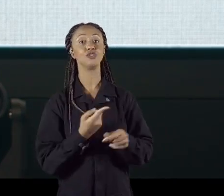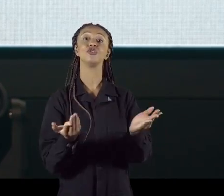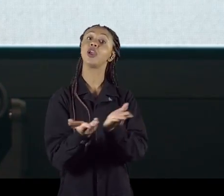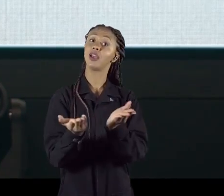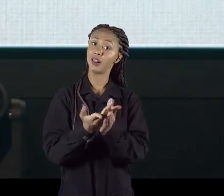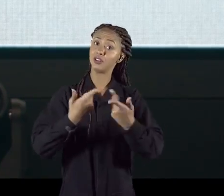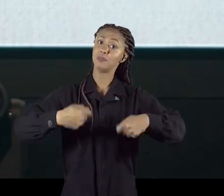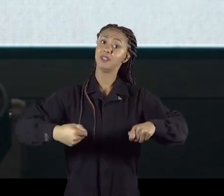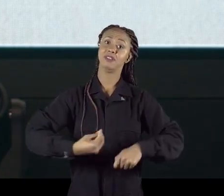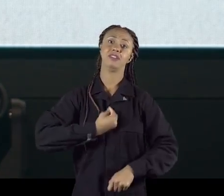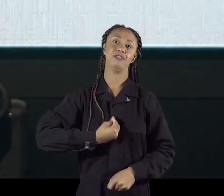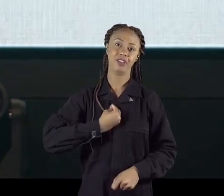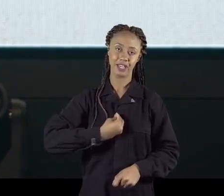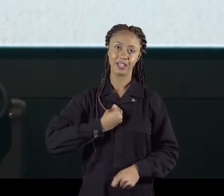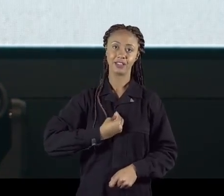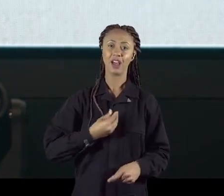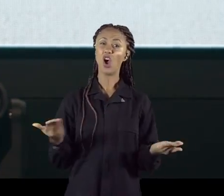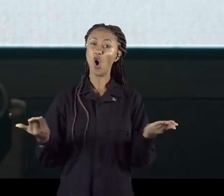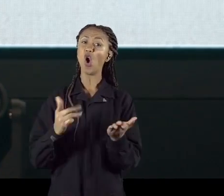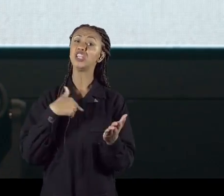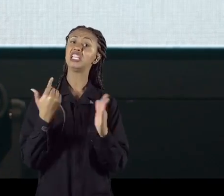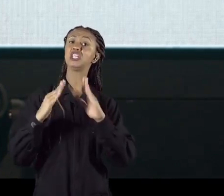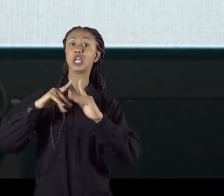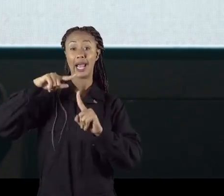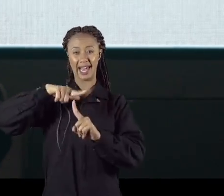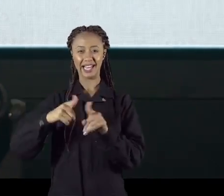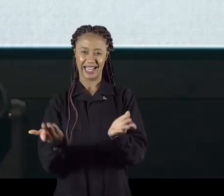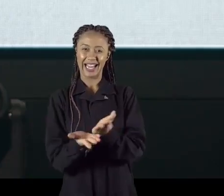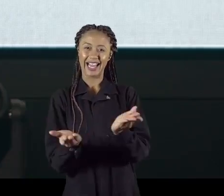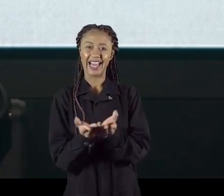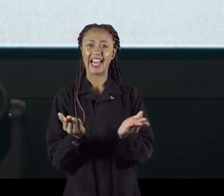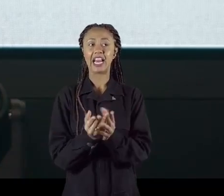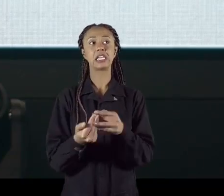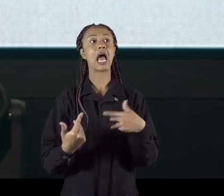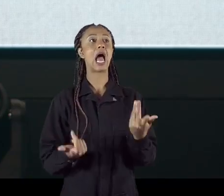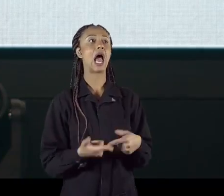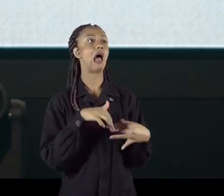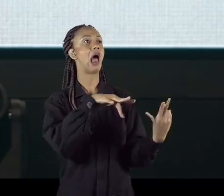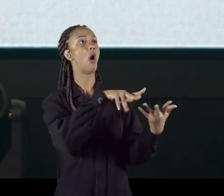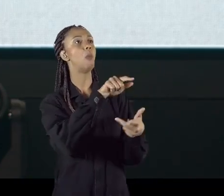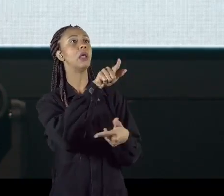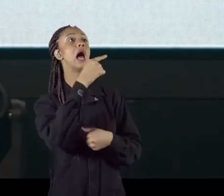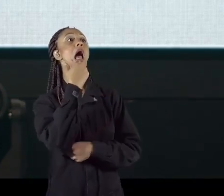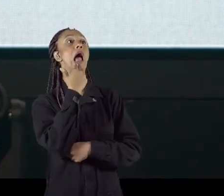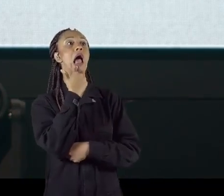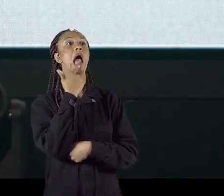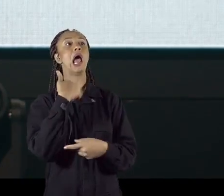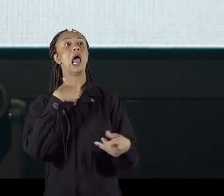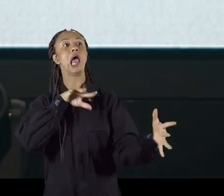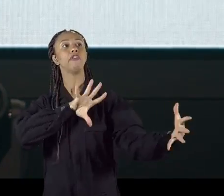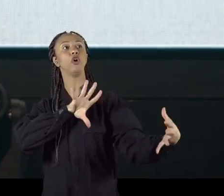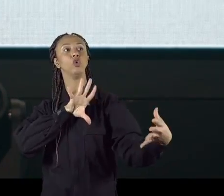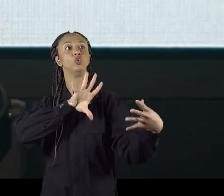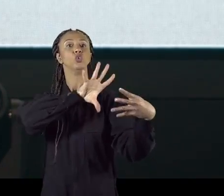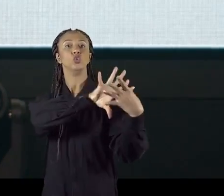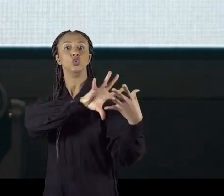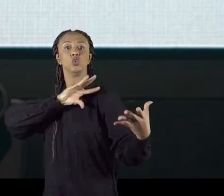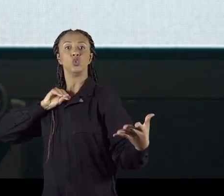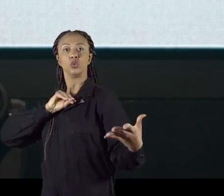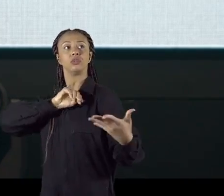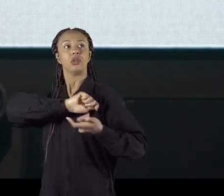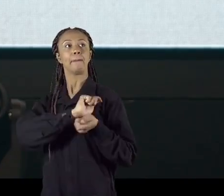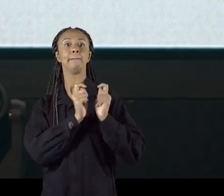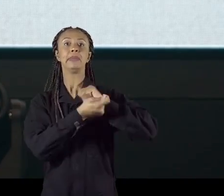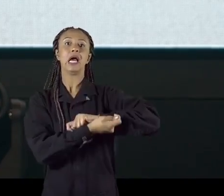chamado para igreja hoje não é se adaptar ao mundo não essa moldaram o mundo não é pegar no sistema do mundo e tentar